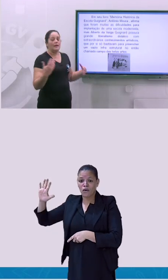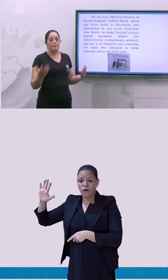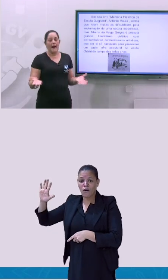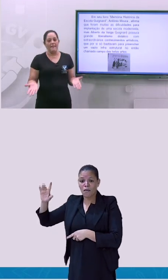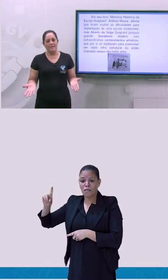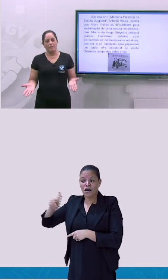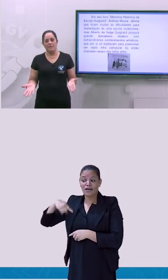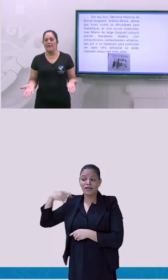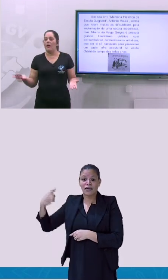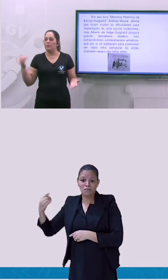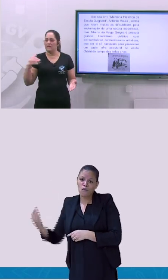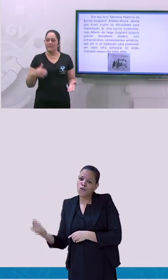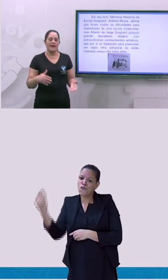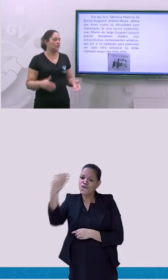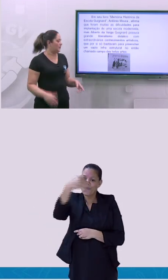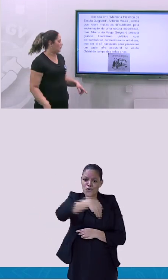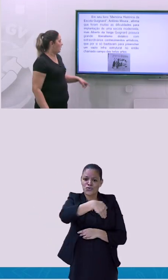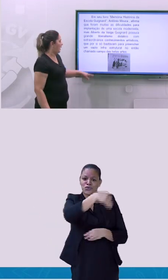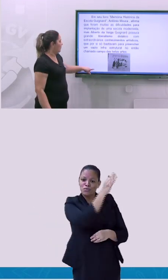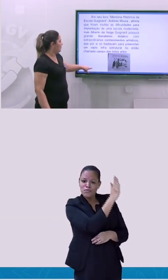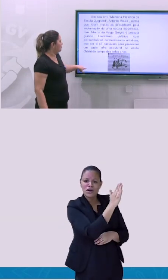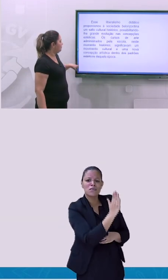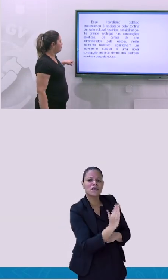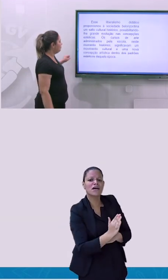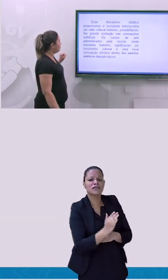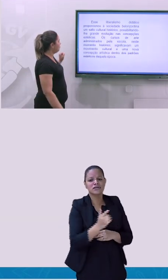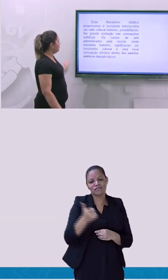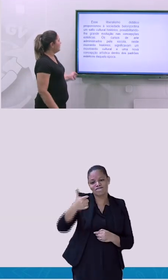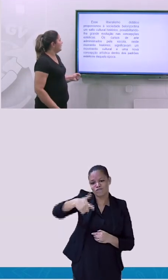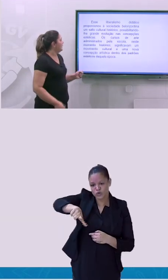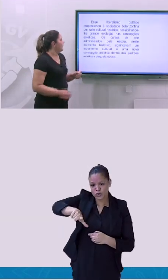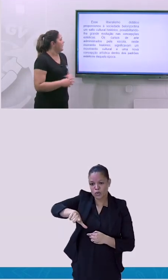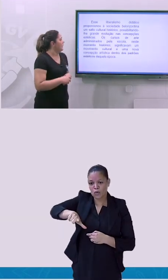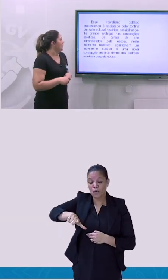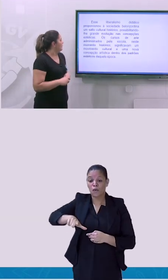brasileira, mais especial no estado de Minas Gerais.